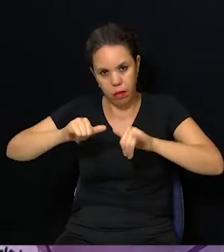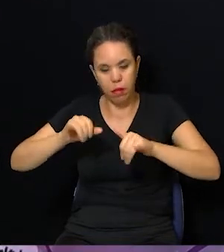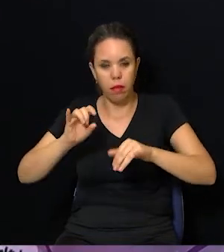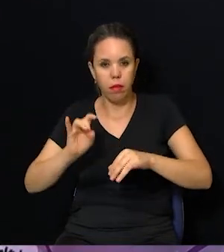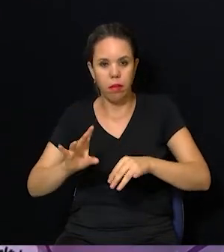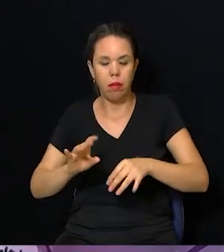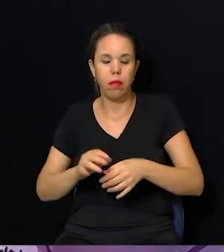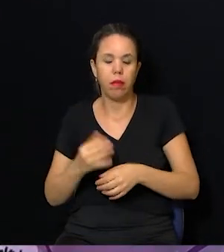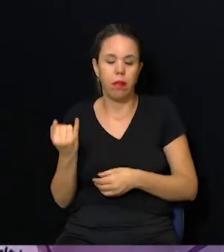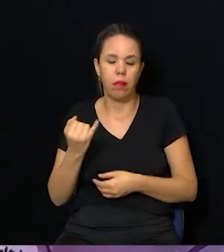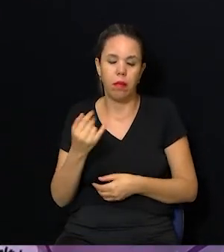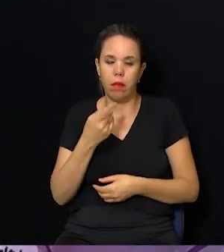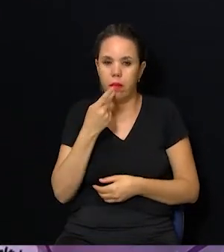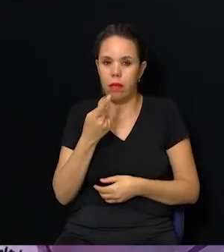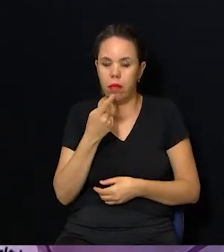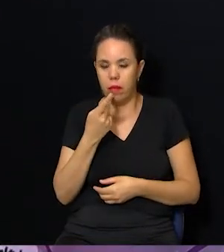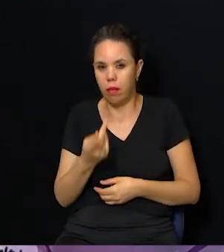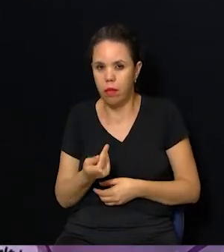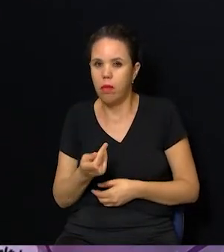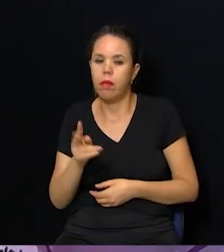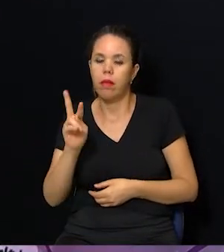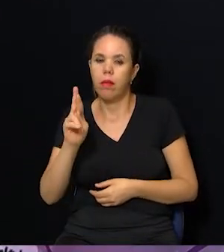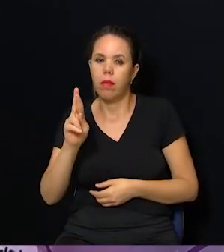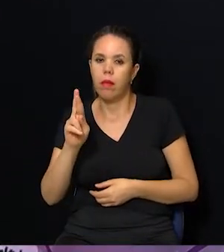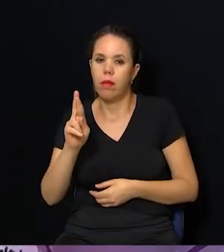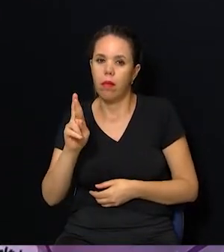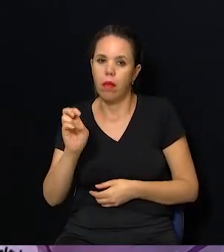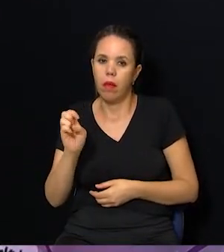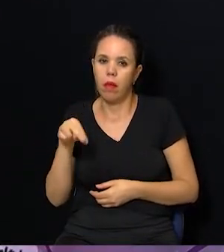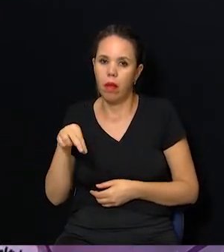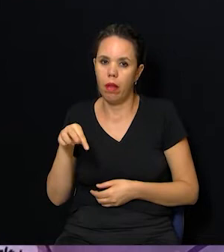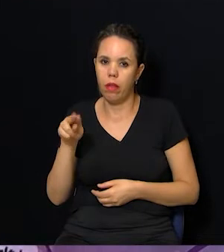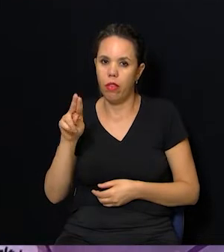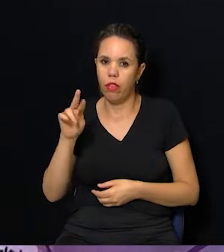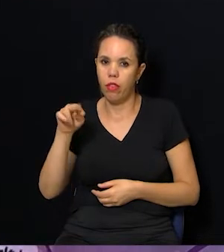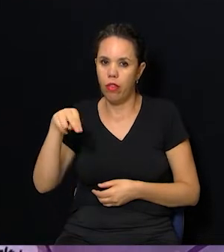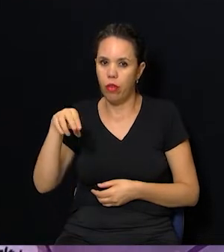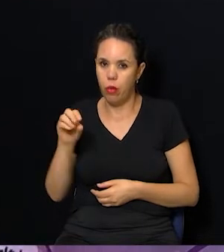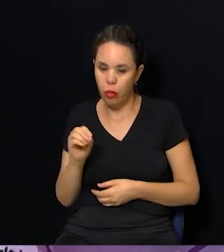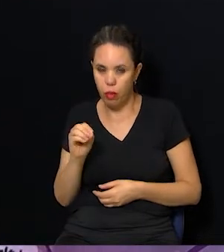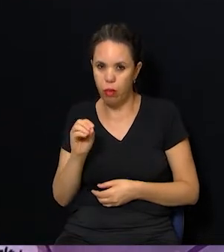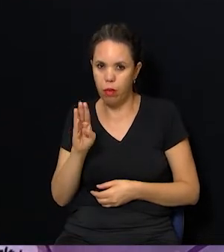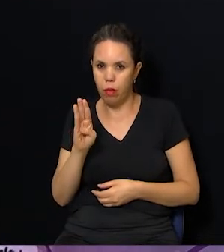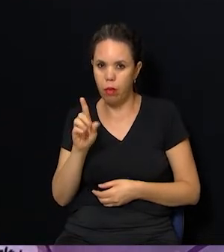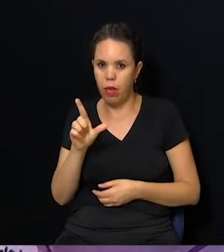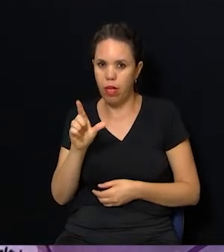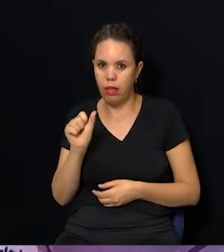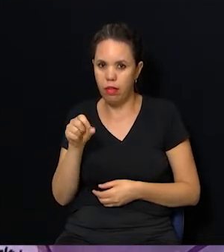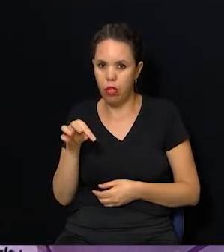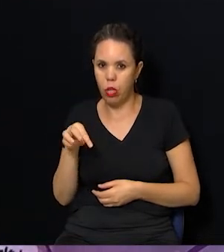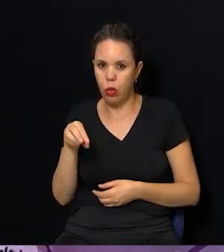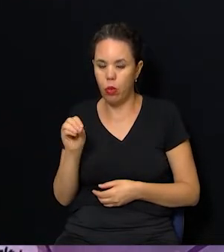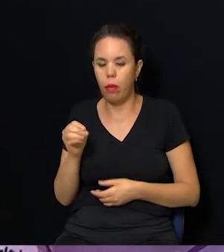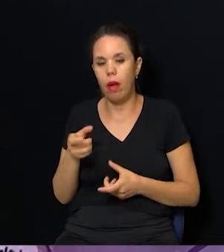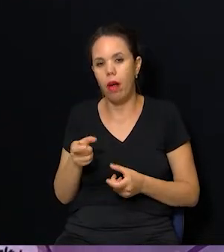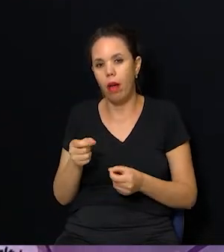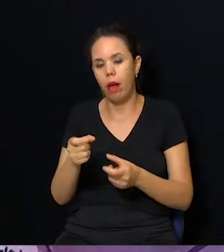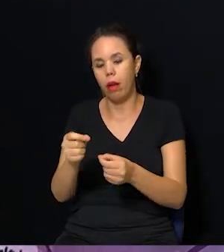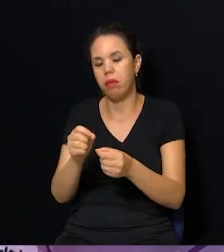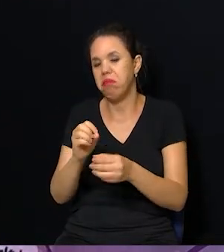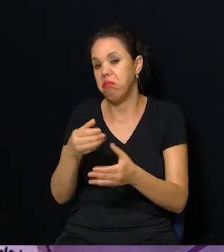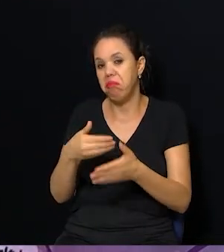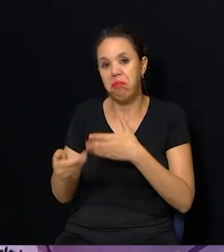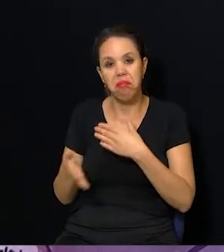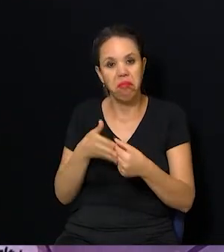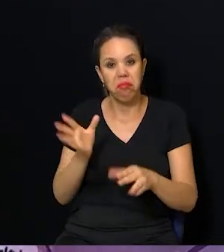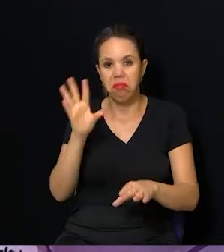seguinte, o retinoblastoma, ele pode infiltrar o tecido cerebral, ele pode se disseminar pelo líquor, ele